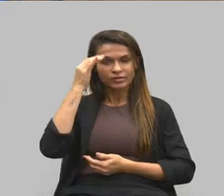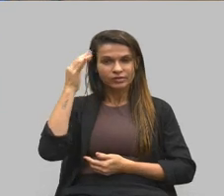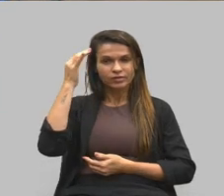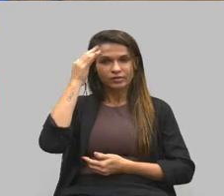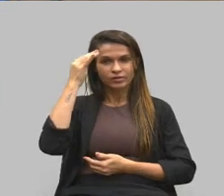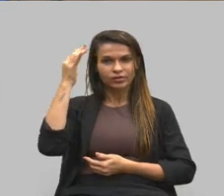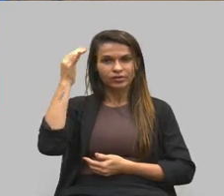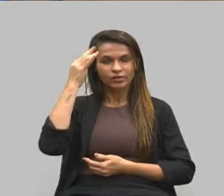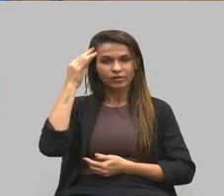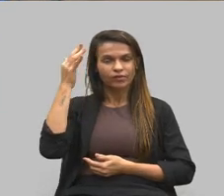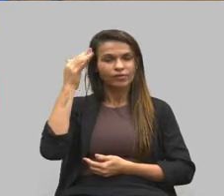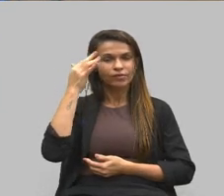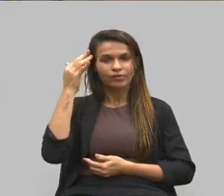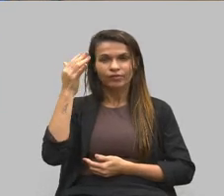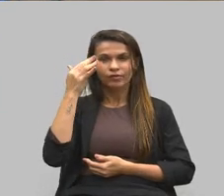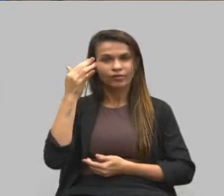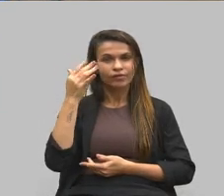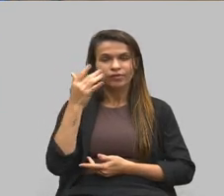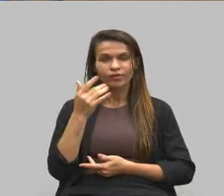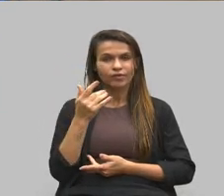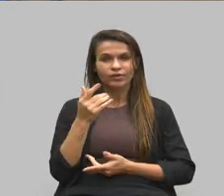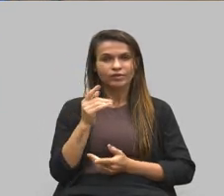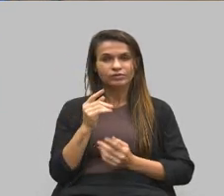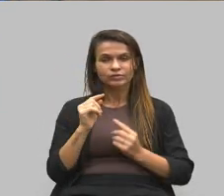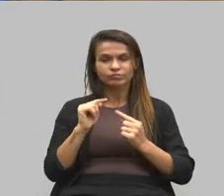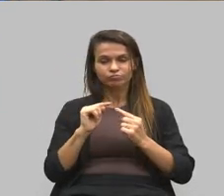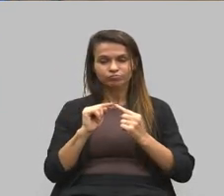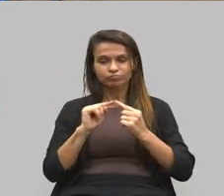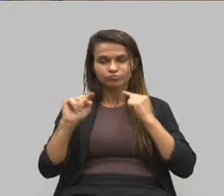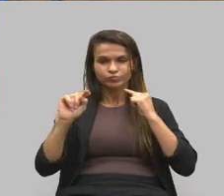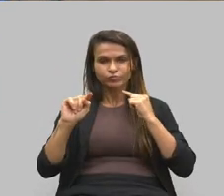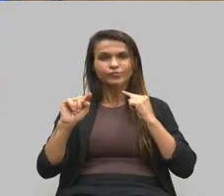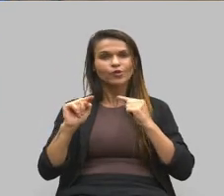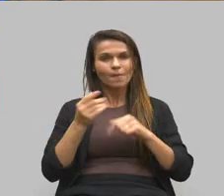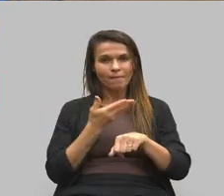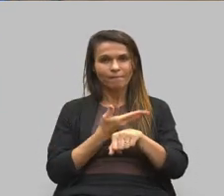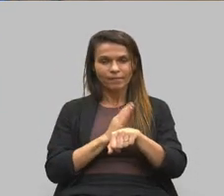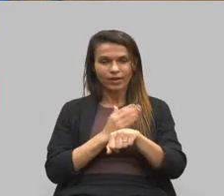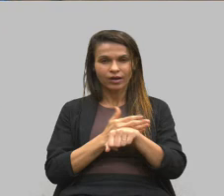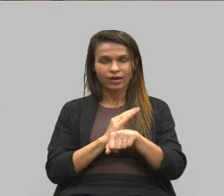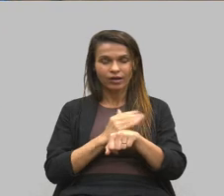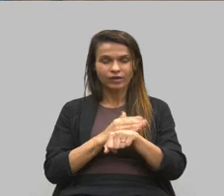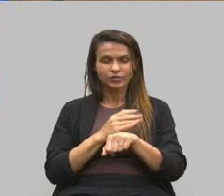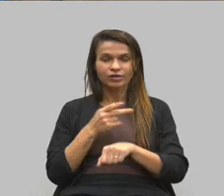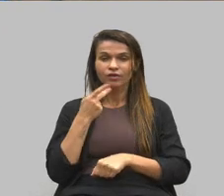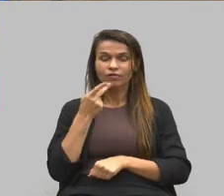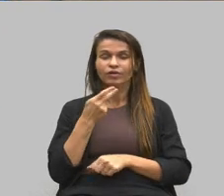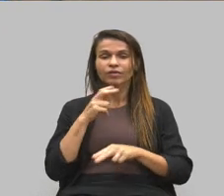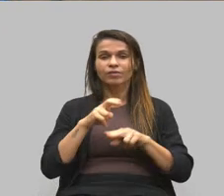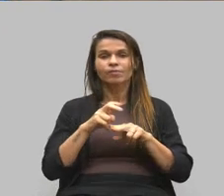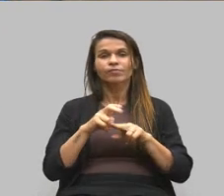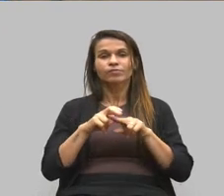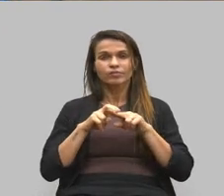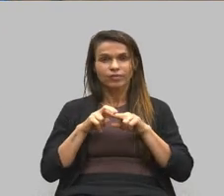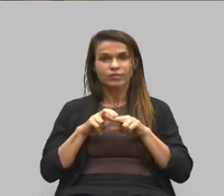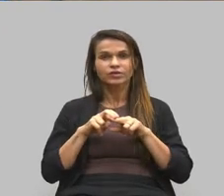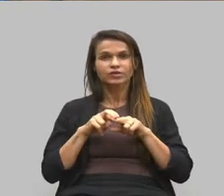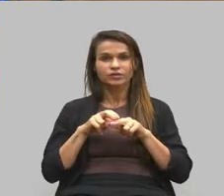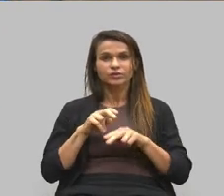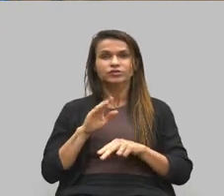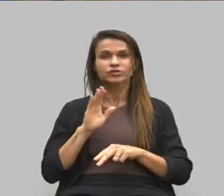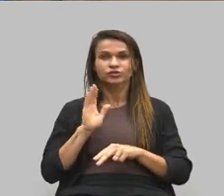ainda não anda unida com a prática e eu digo isso porque eu já fui